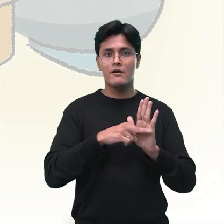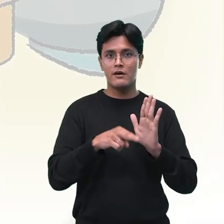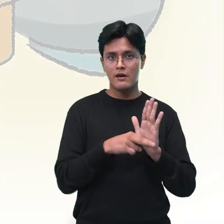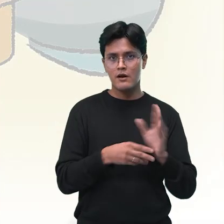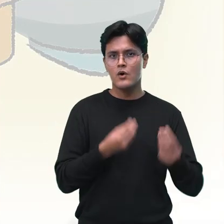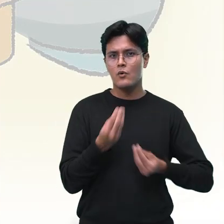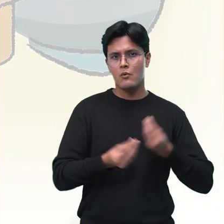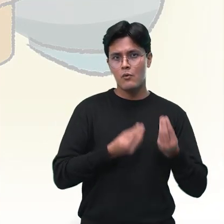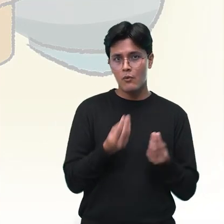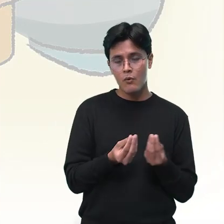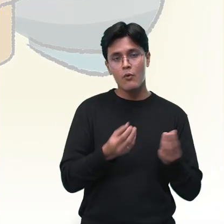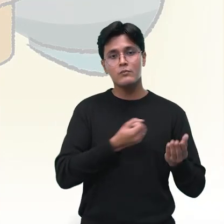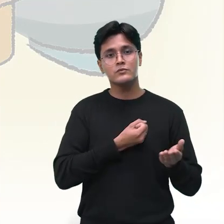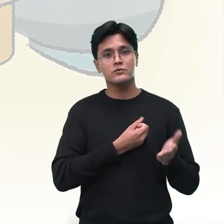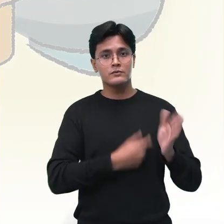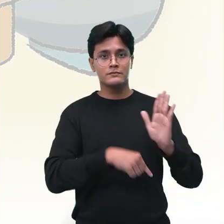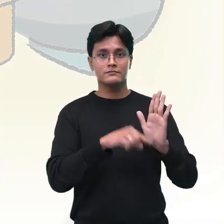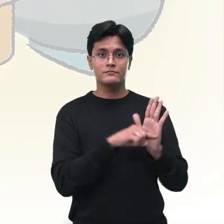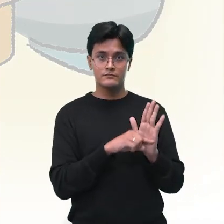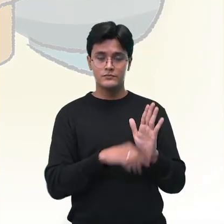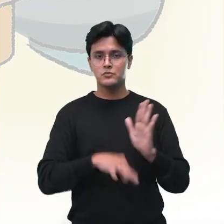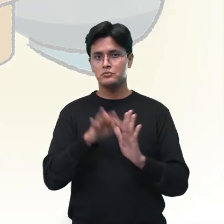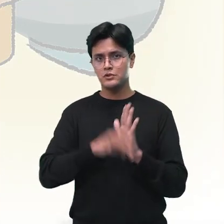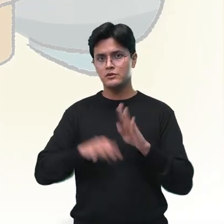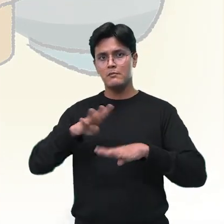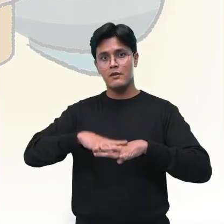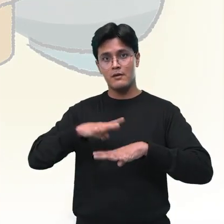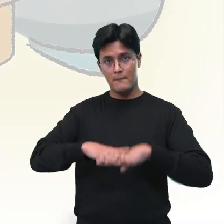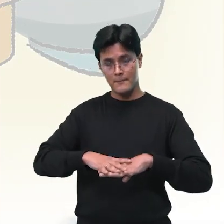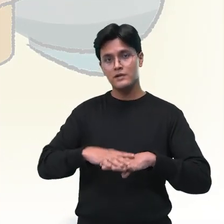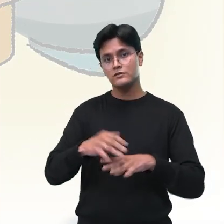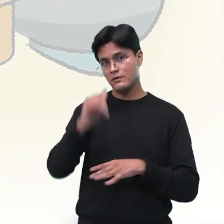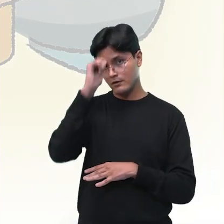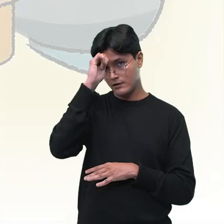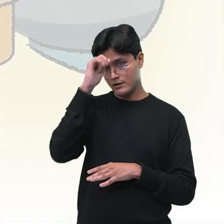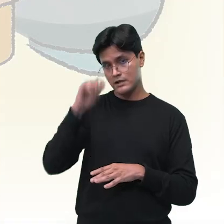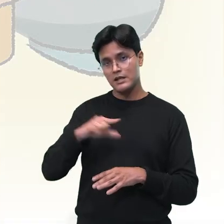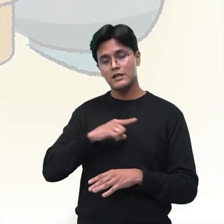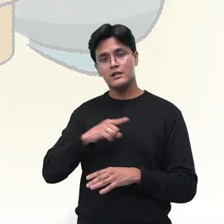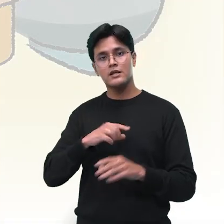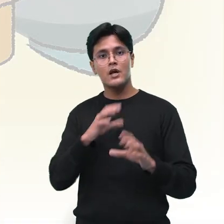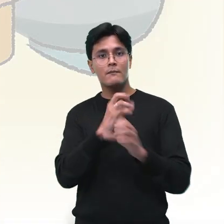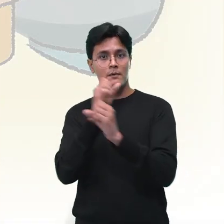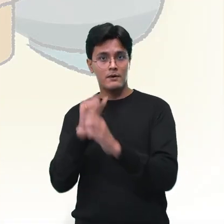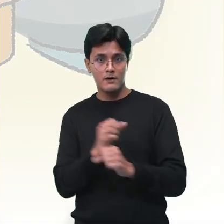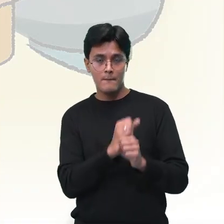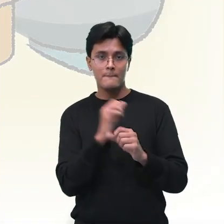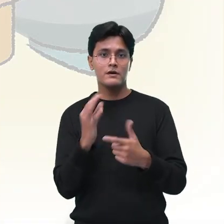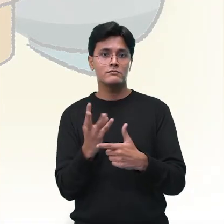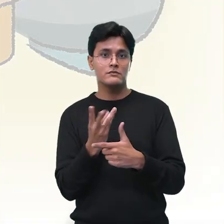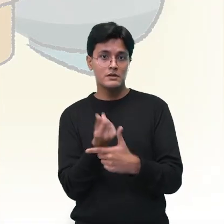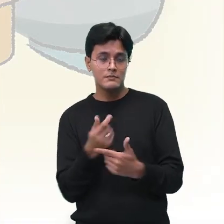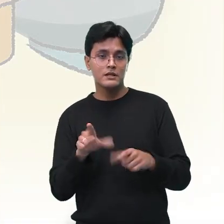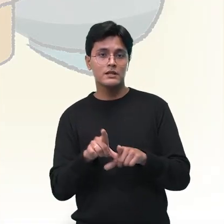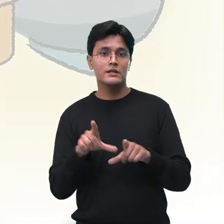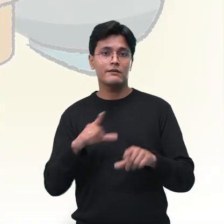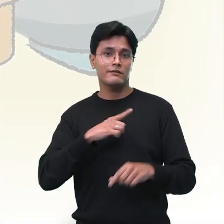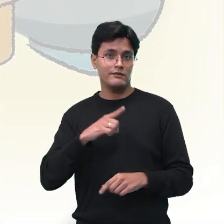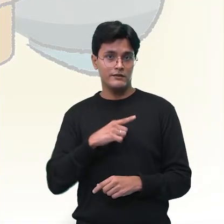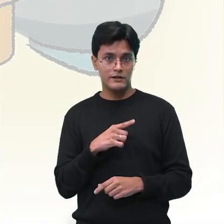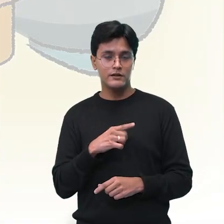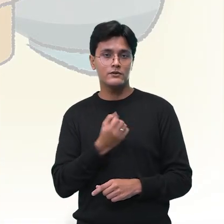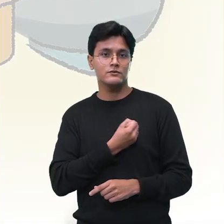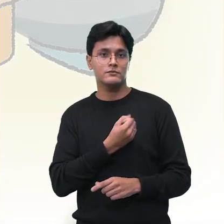negativos. Antigos textos matemáticos indianos tratavam de operações aritméticas envolvendo números positivos